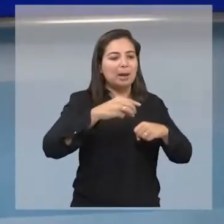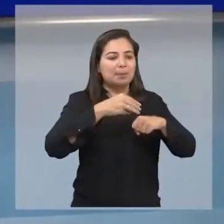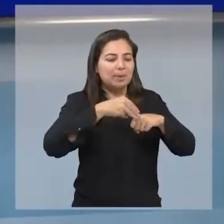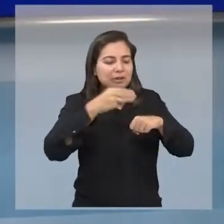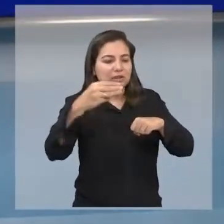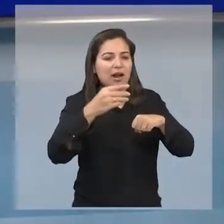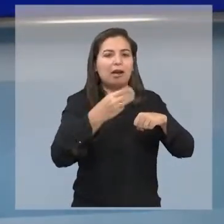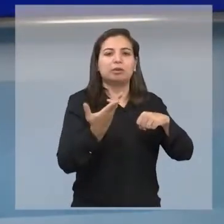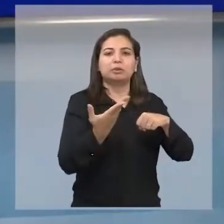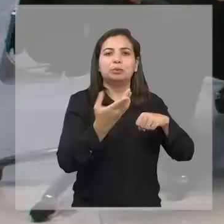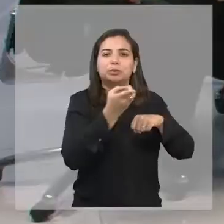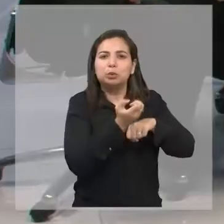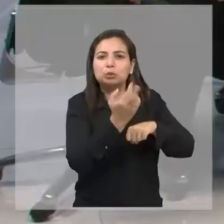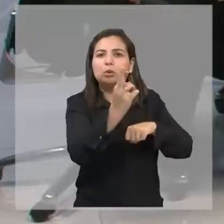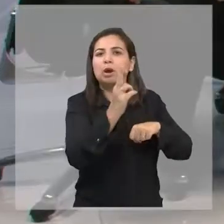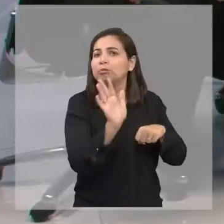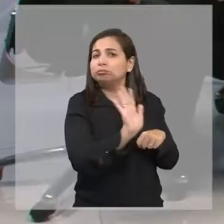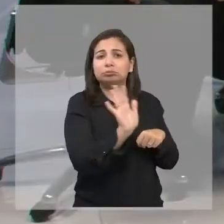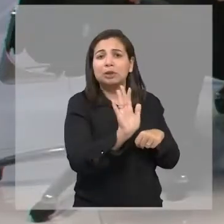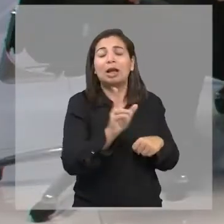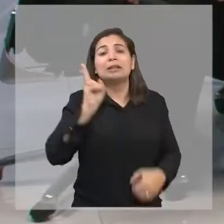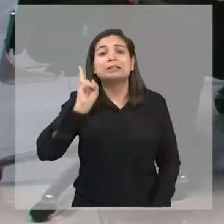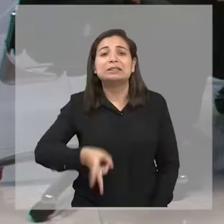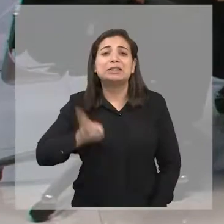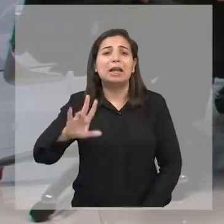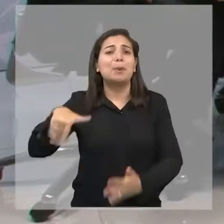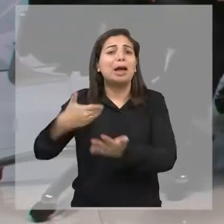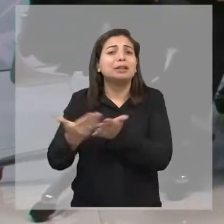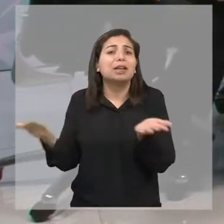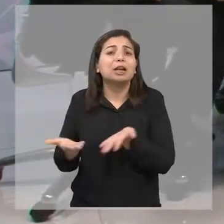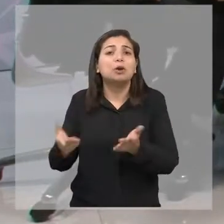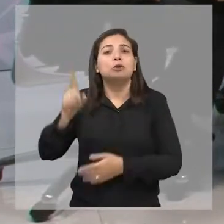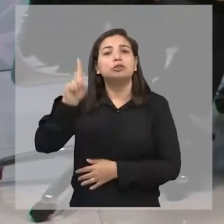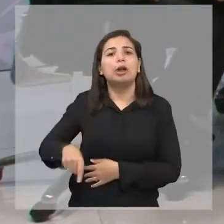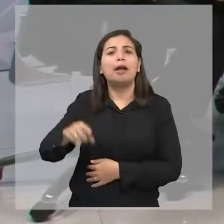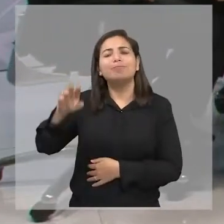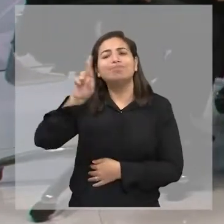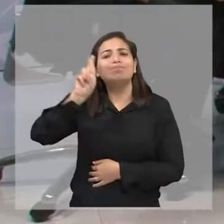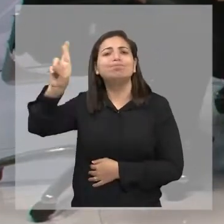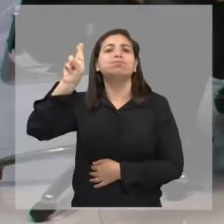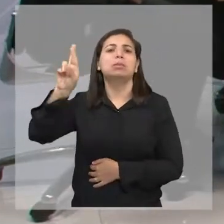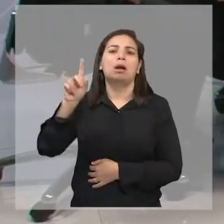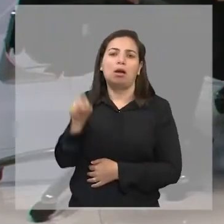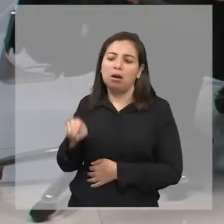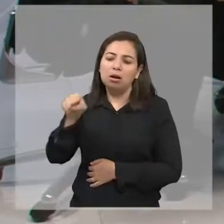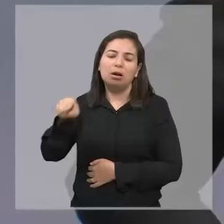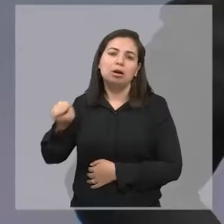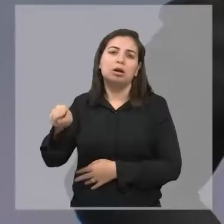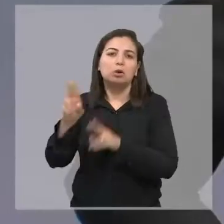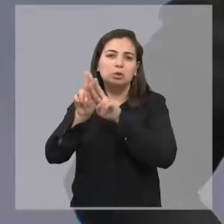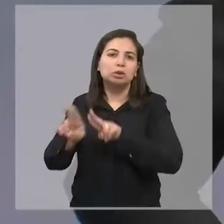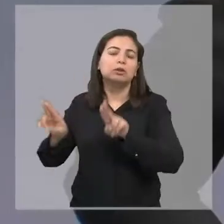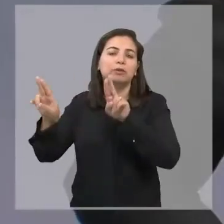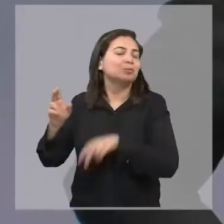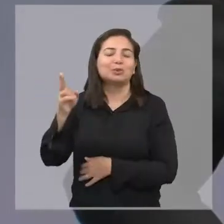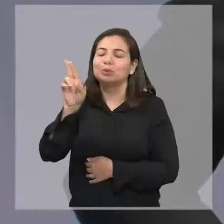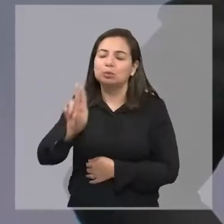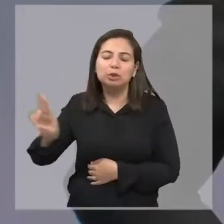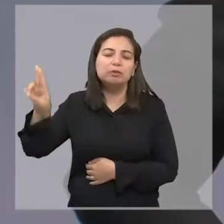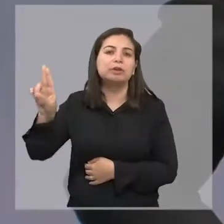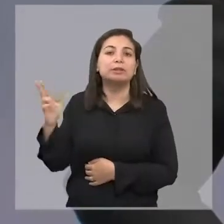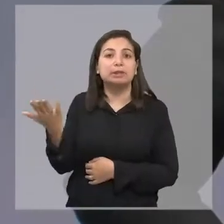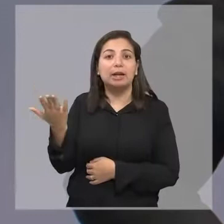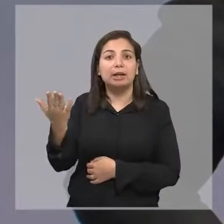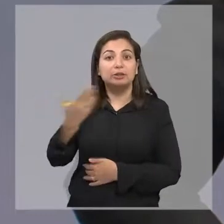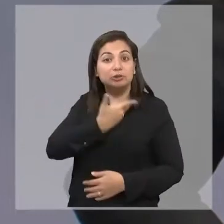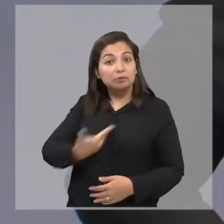pesquisa científica do Brasil, até hoje, foi desenvolvida pelas universidades públicas, federal e estadual. Como é que ficaria, portanto, e o Brasil